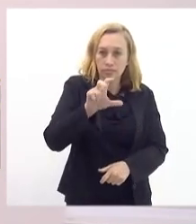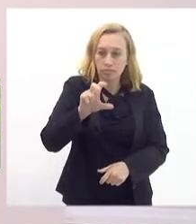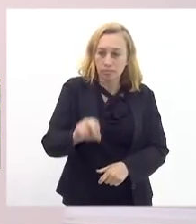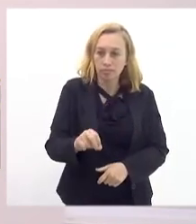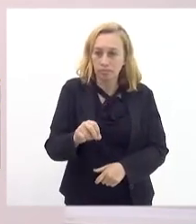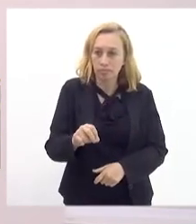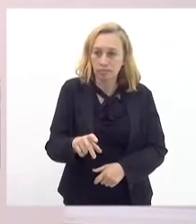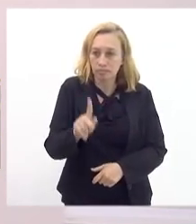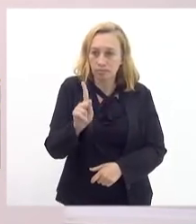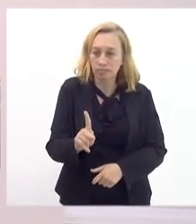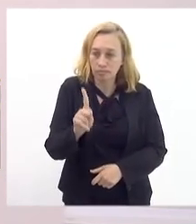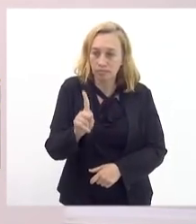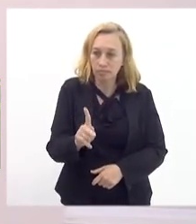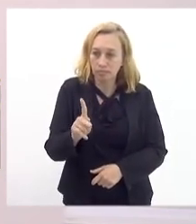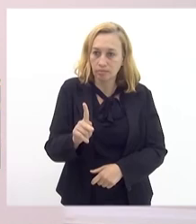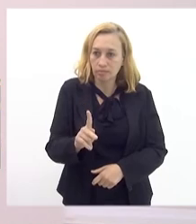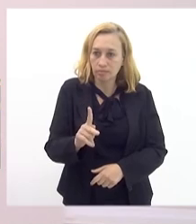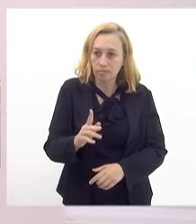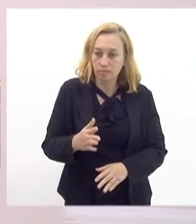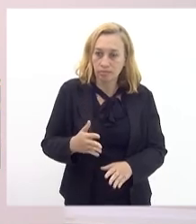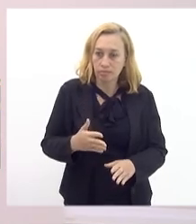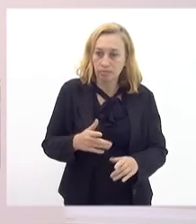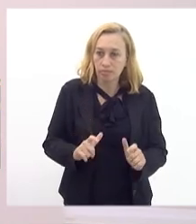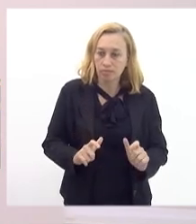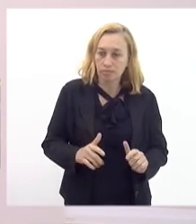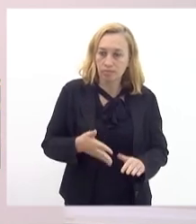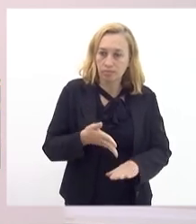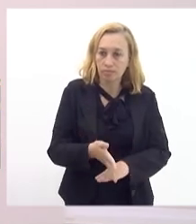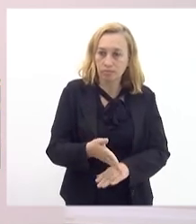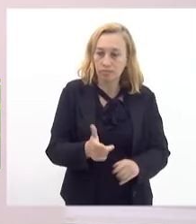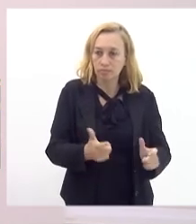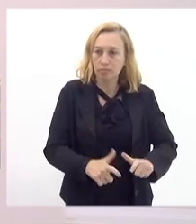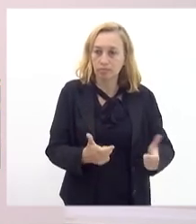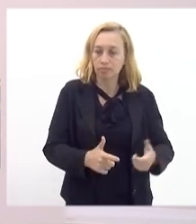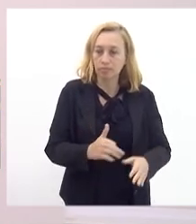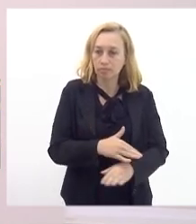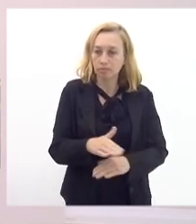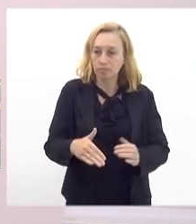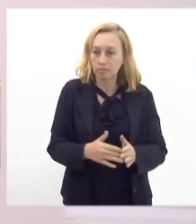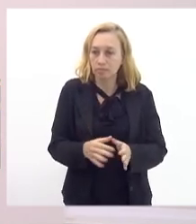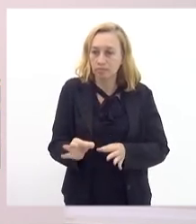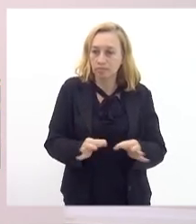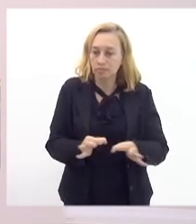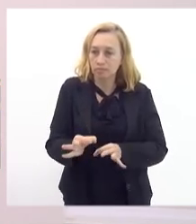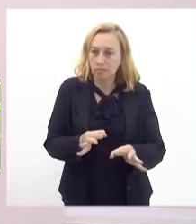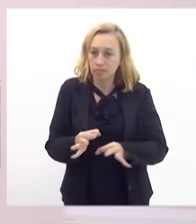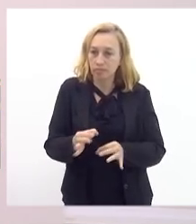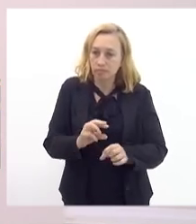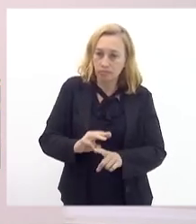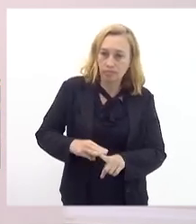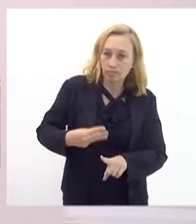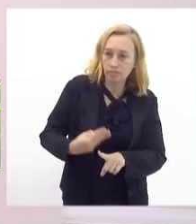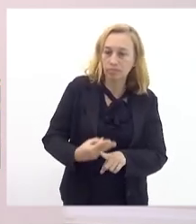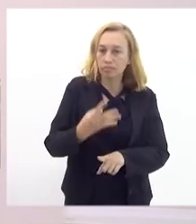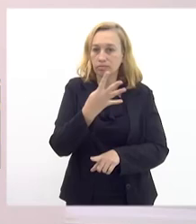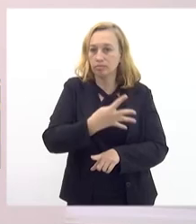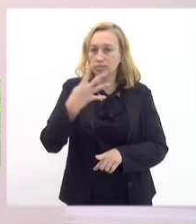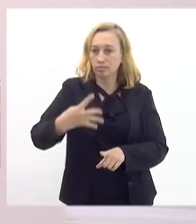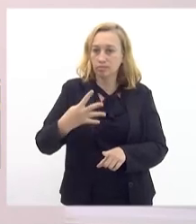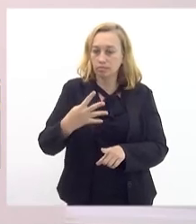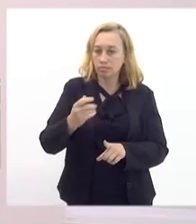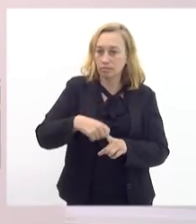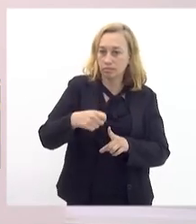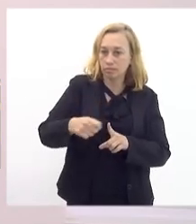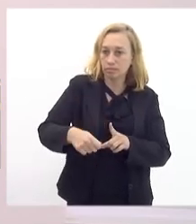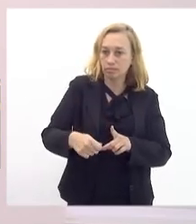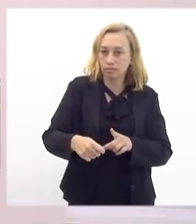para para atingir uma solicitação a gente vai ter fazer toda uma supressão de vegetação para aquela linha atravessar E daqui a quarenta e quatro meses a gente vai ter